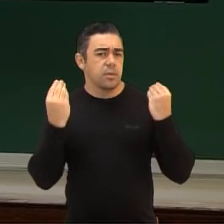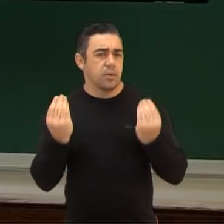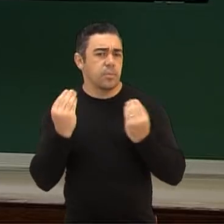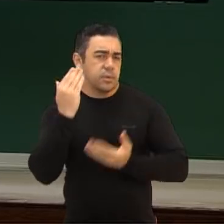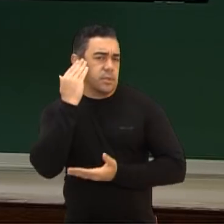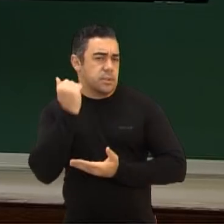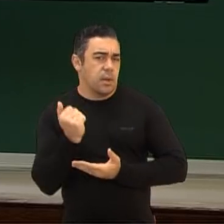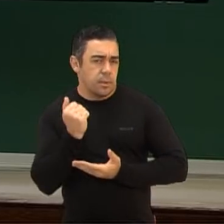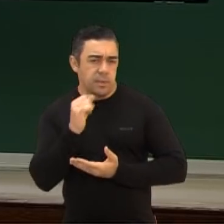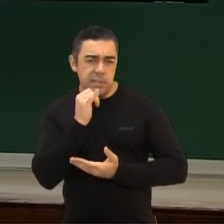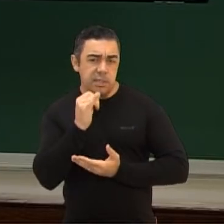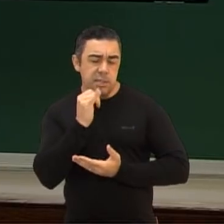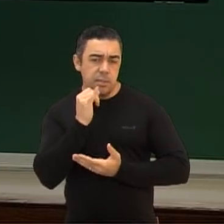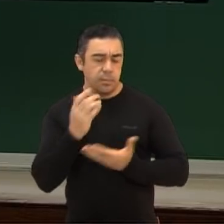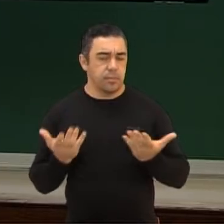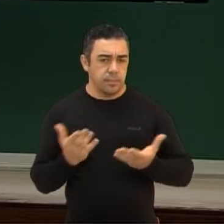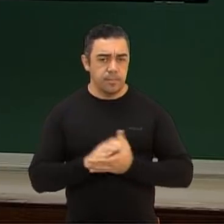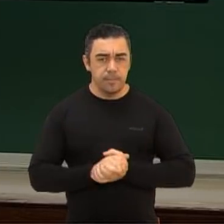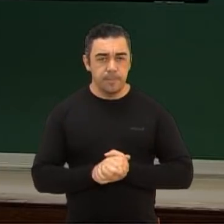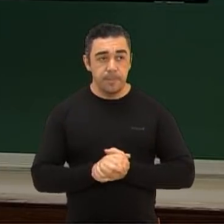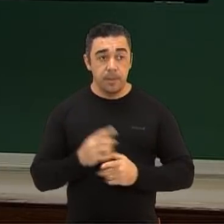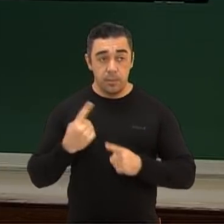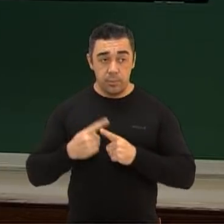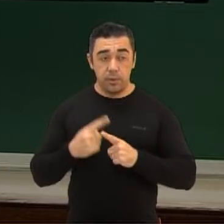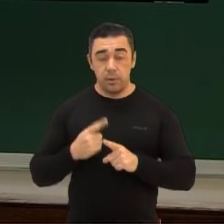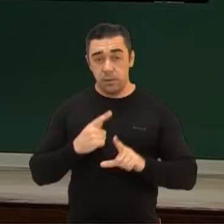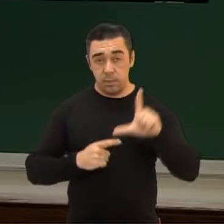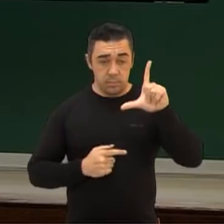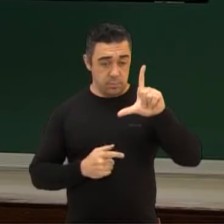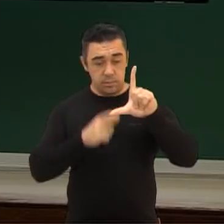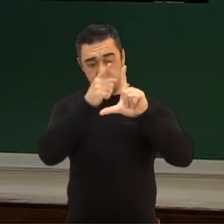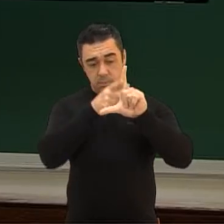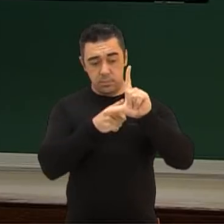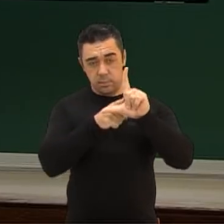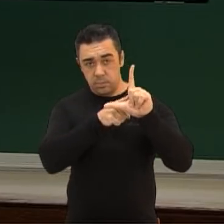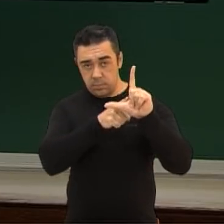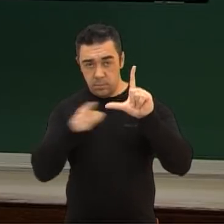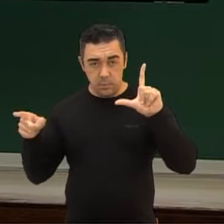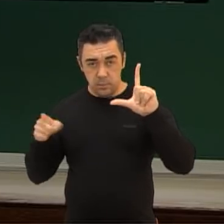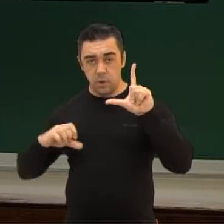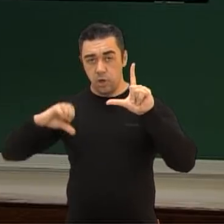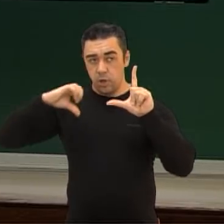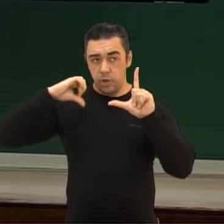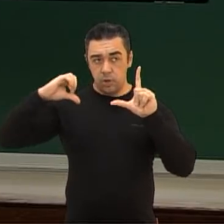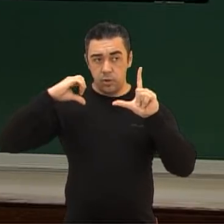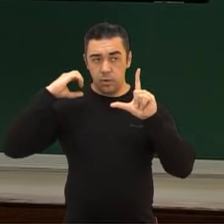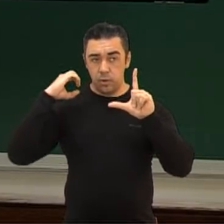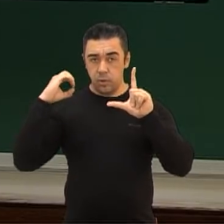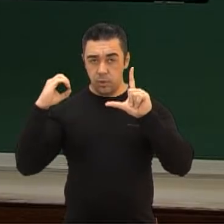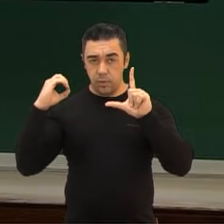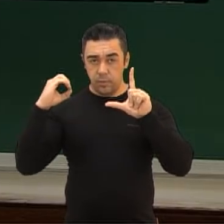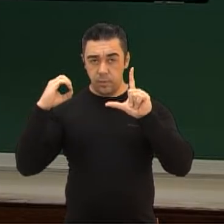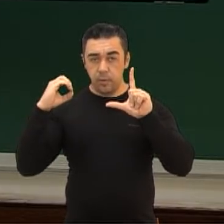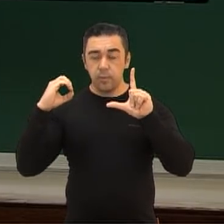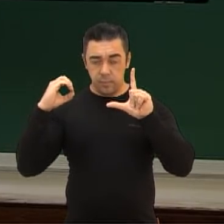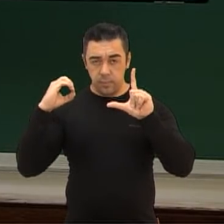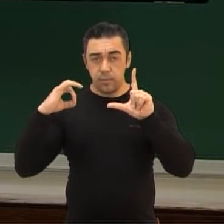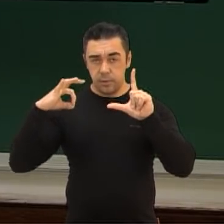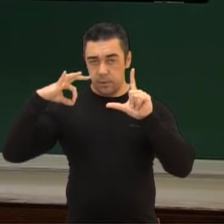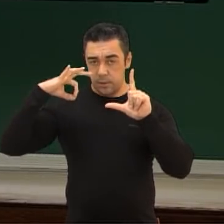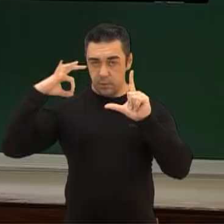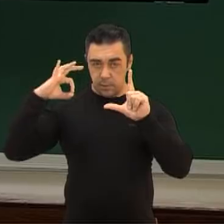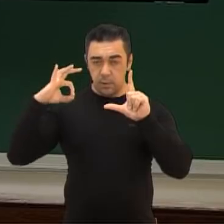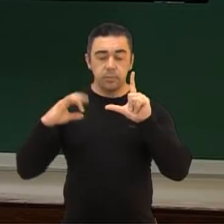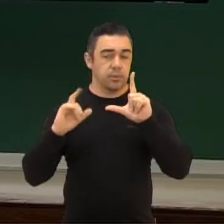sabemos se o exercício não está falando? Porque nós temos, lembra, ó, esse quadradinho aqui quer dizer que é um ângulo